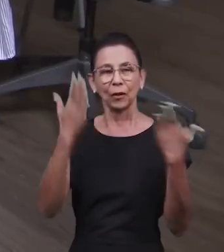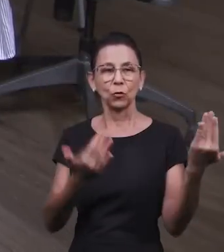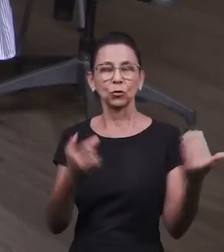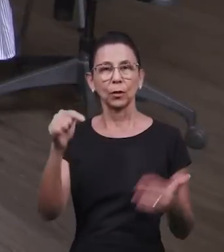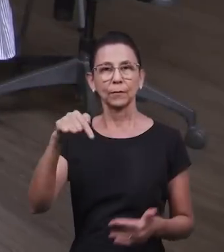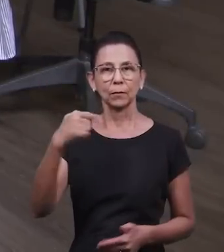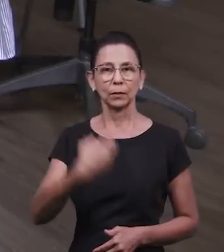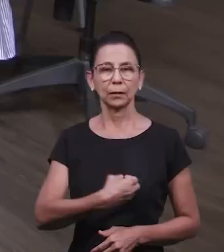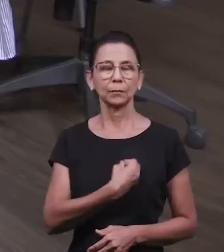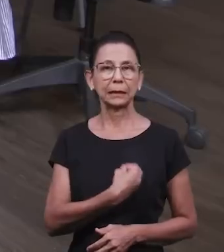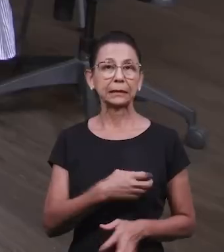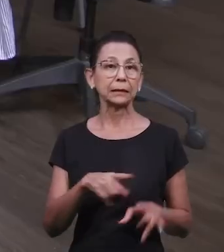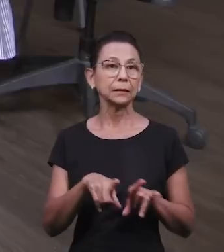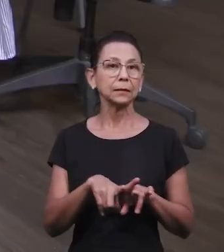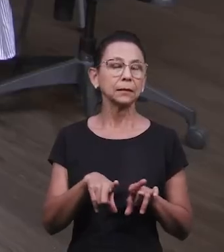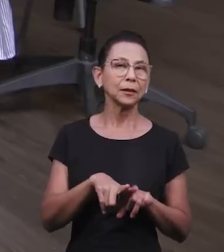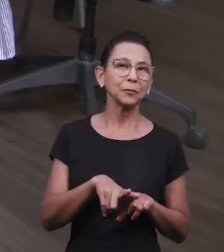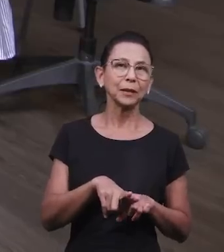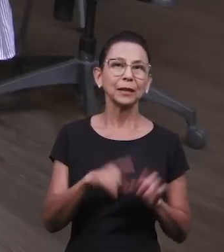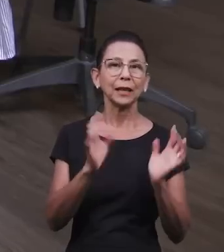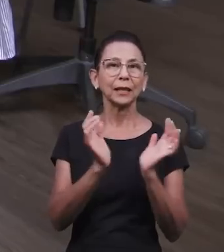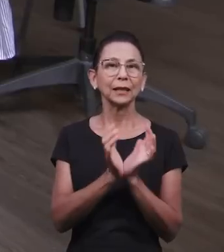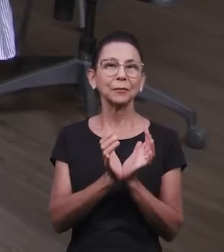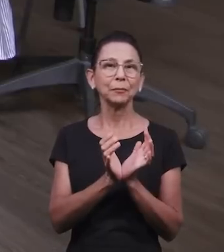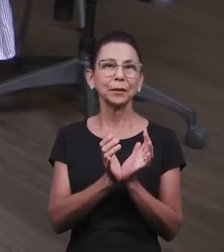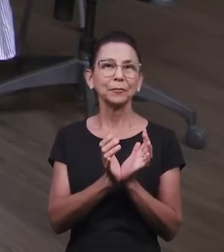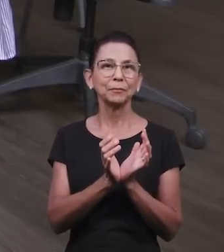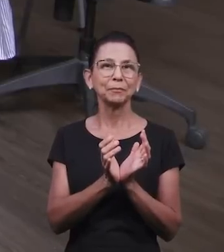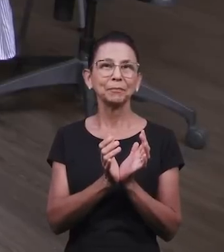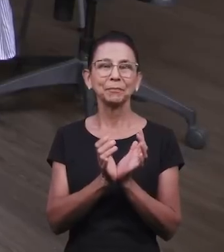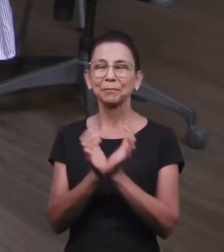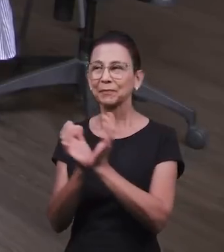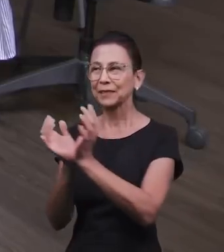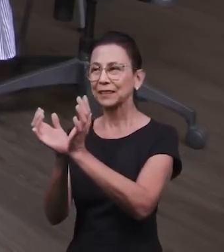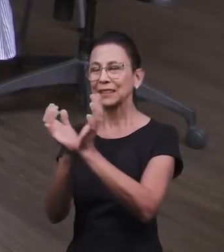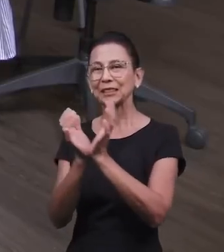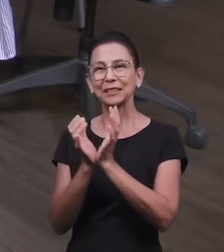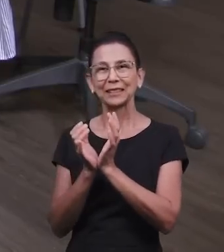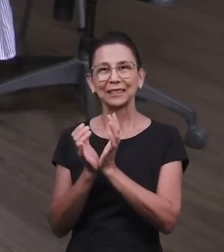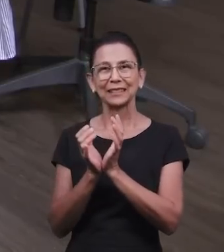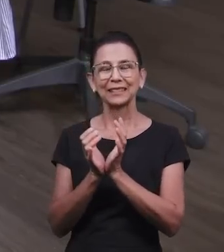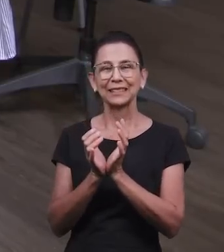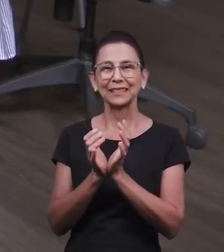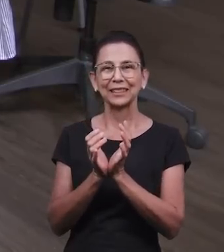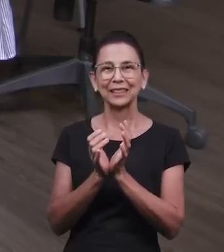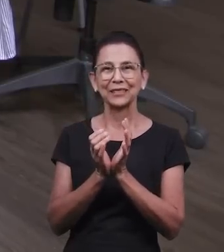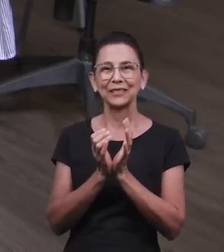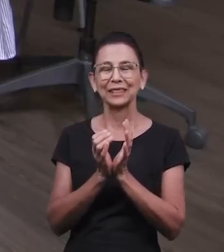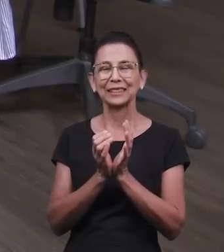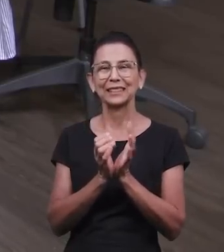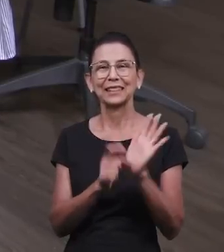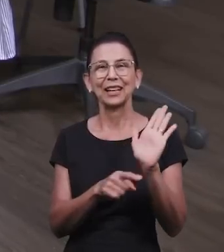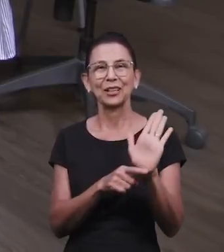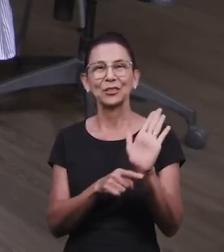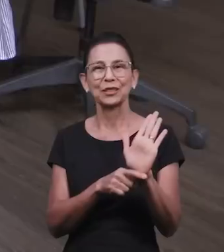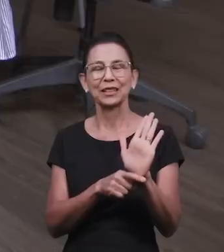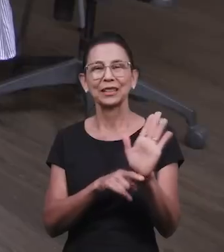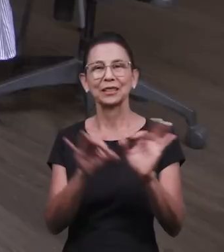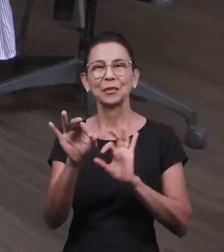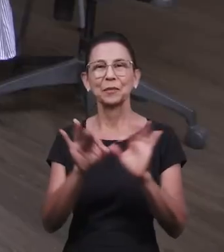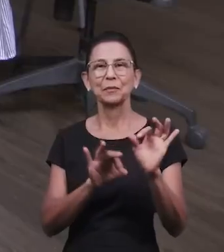eles realmente nos ajudaram muito. O João Henrique Almeida, da Igreja Nova Brasília 2, a Karina, de Barro